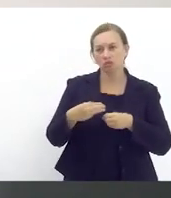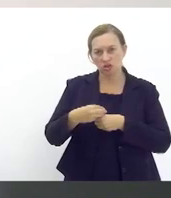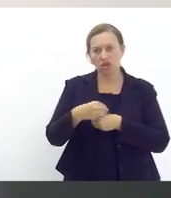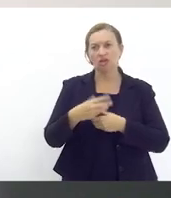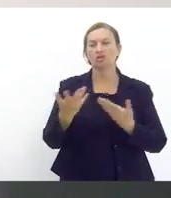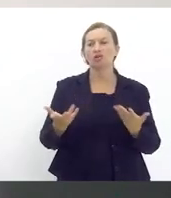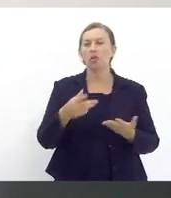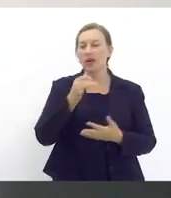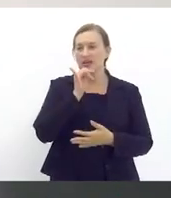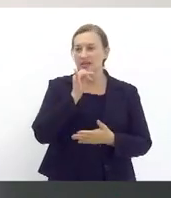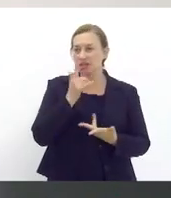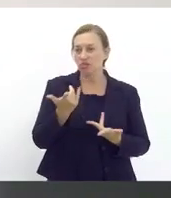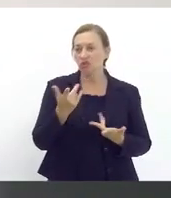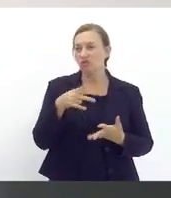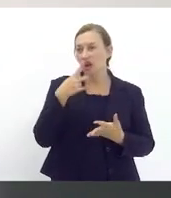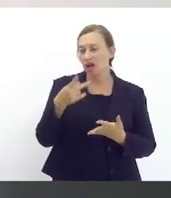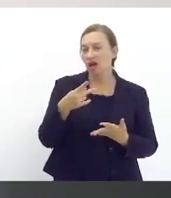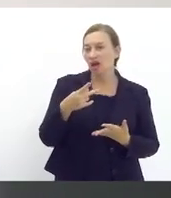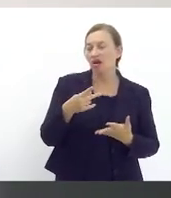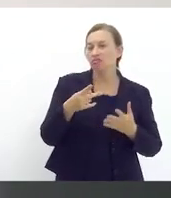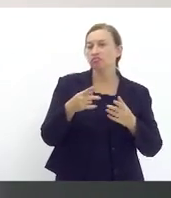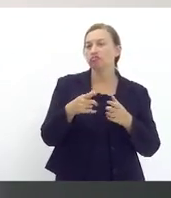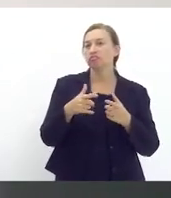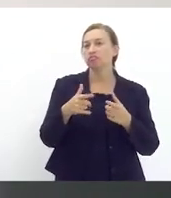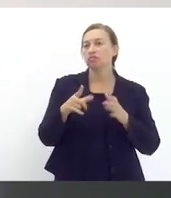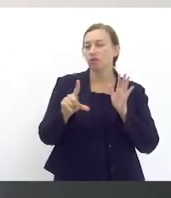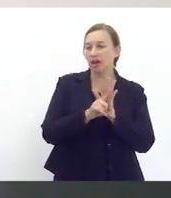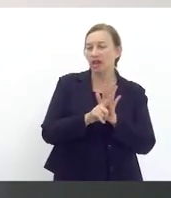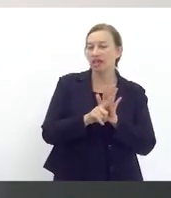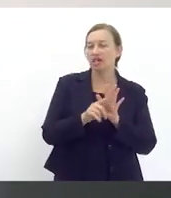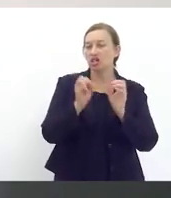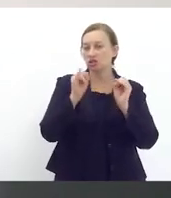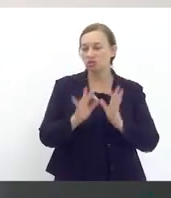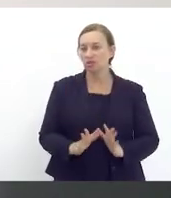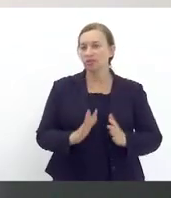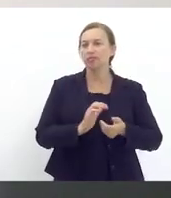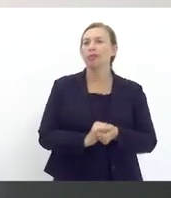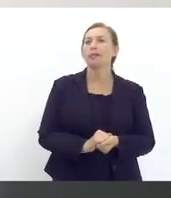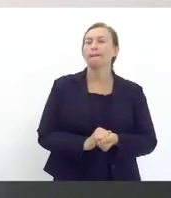pego ali como um exemplo Mas a gente pode falar ampliado como a letra a